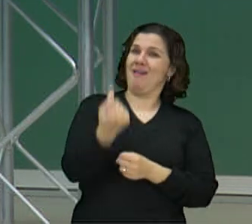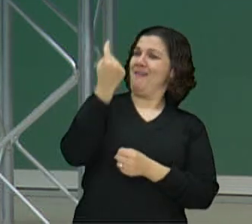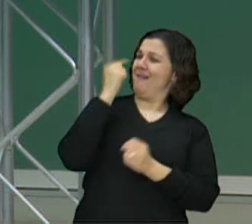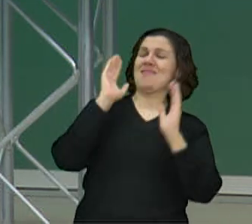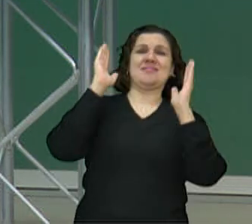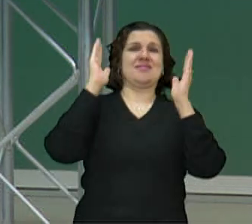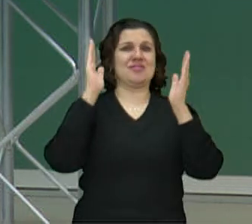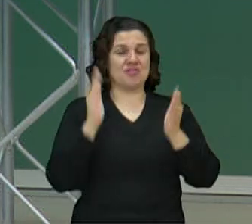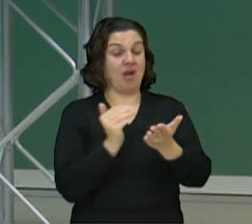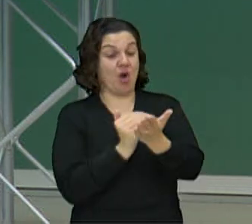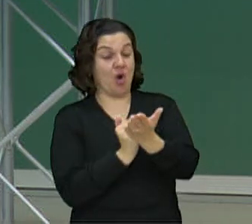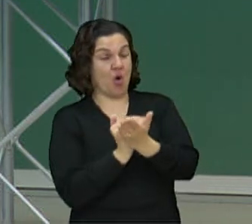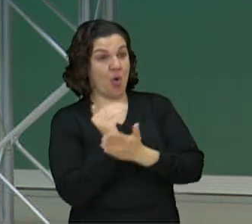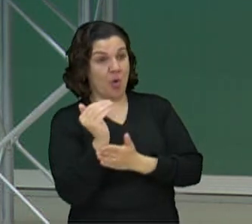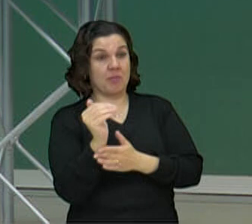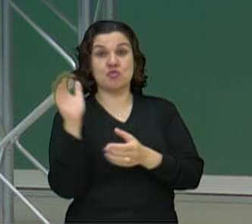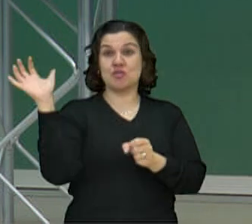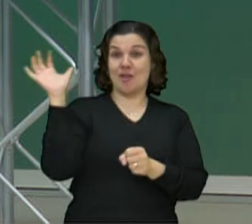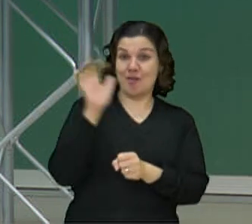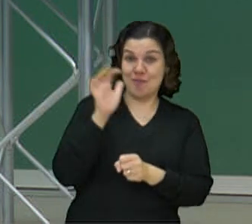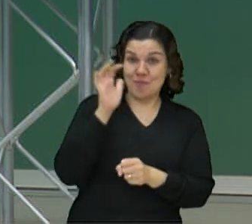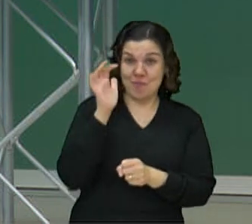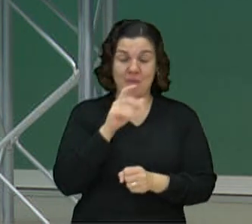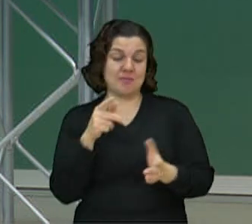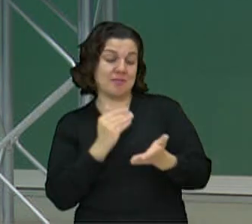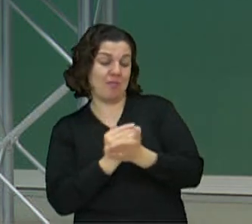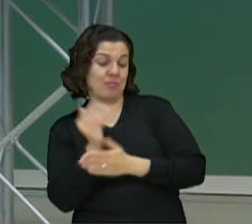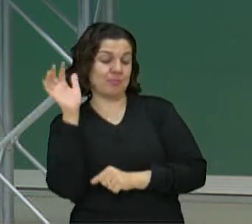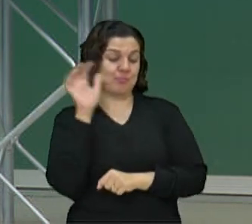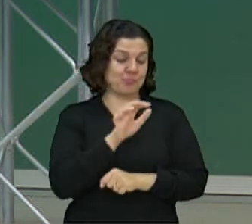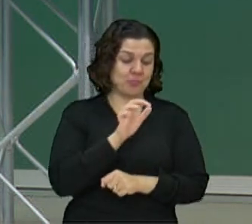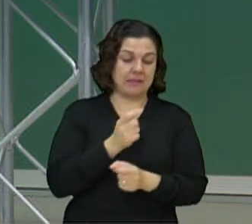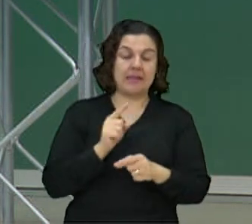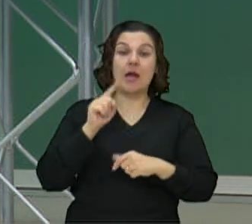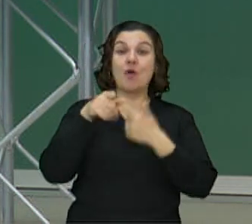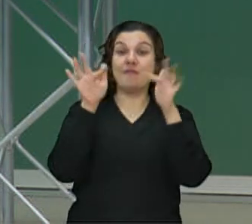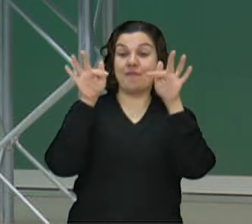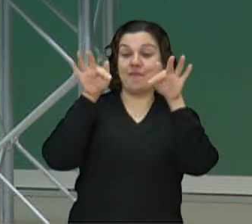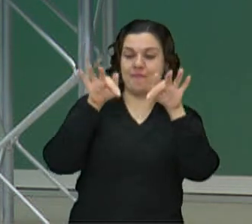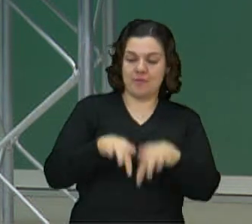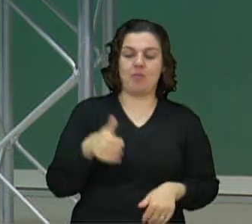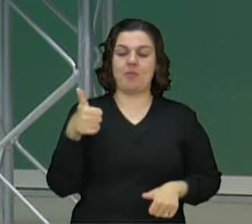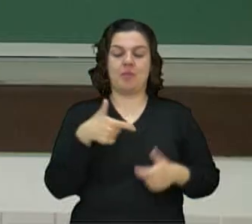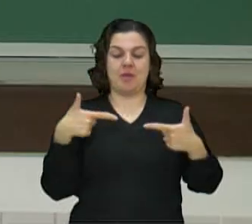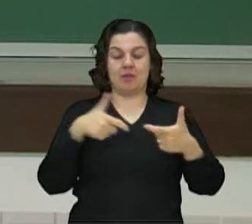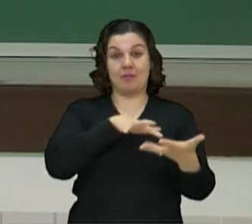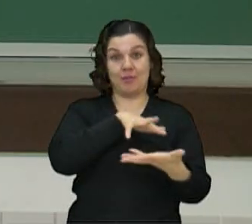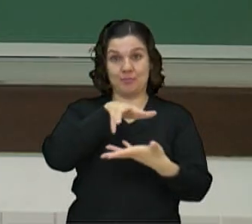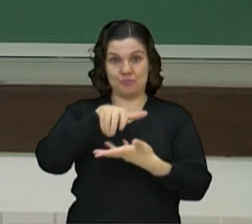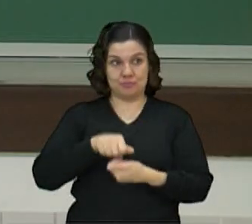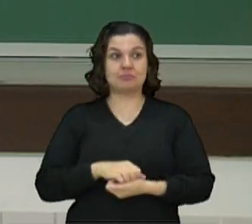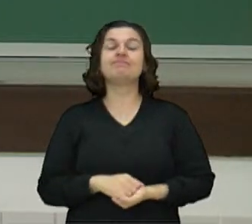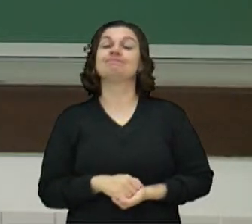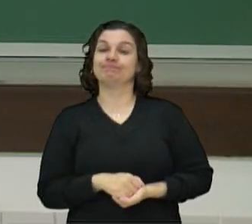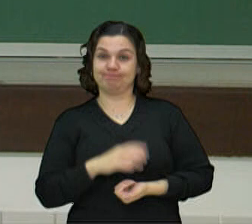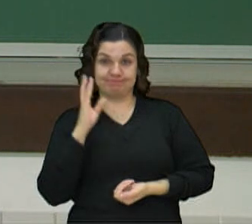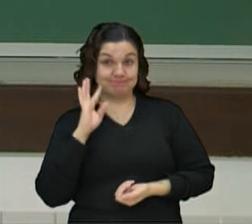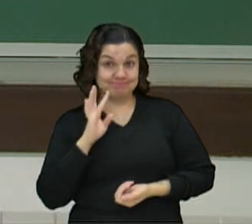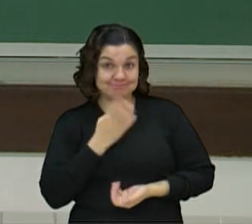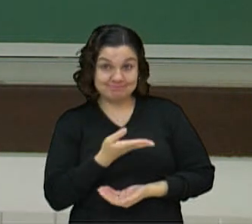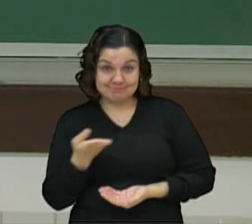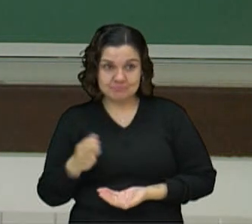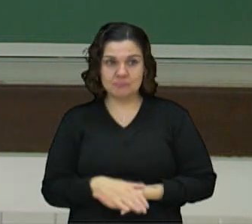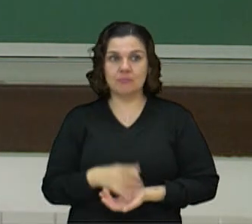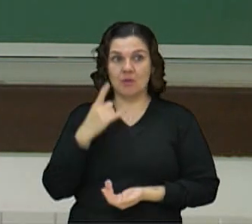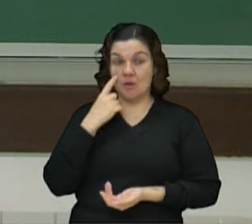que ela começou, essa influência começou a ter efeito pós Primeira Guerra Mundial. Legal? Então, ó,